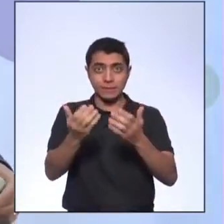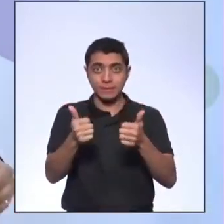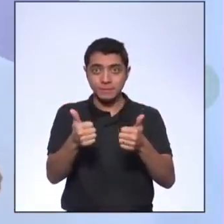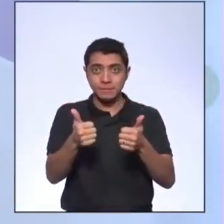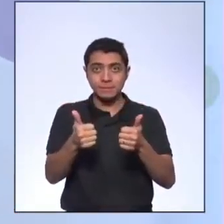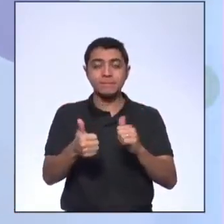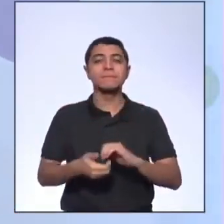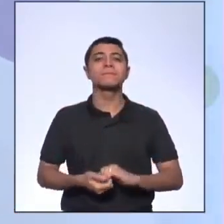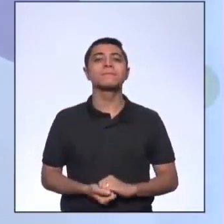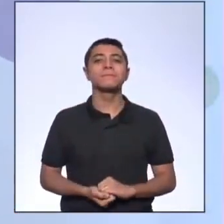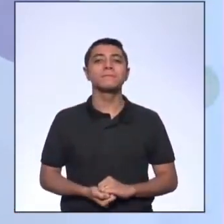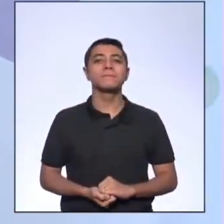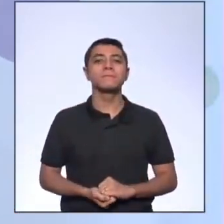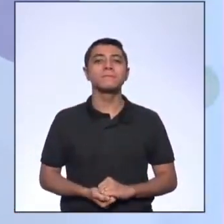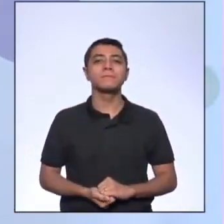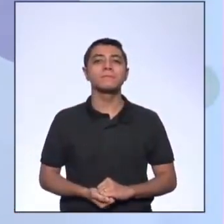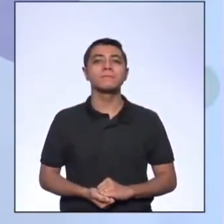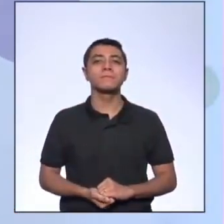lá.